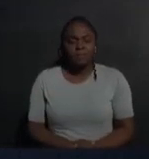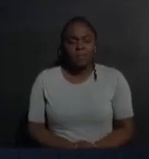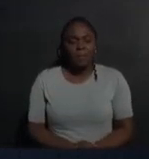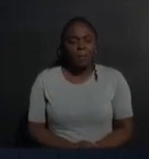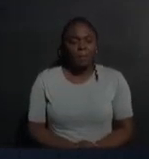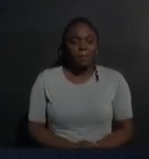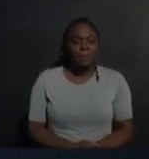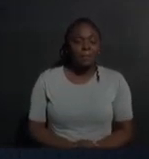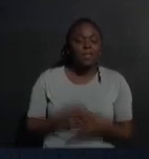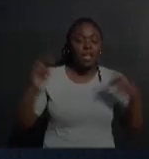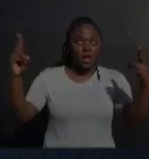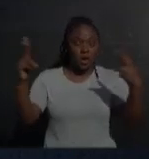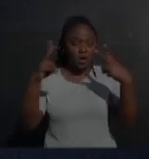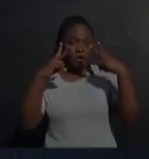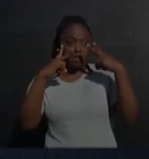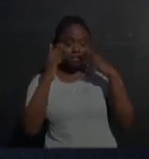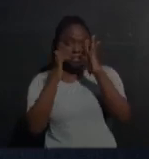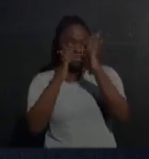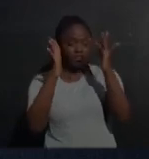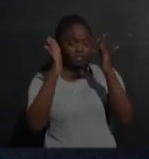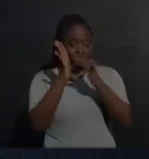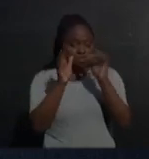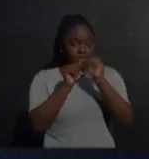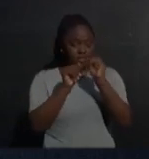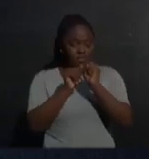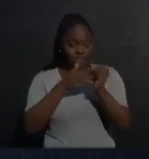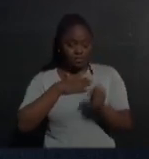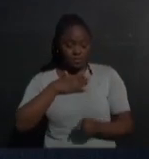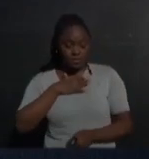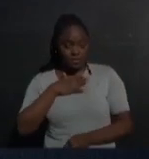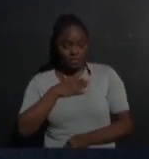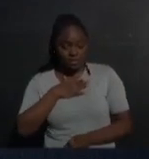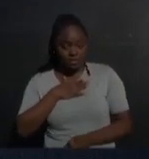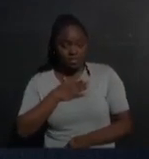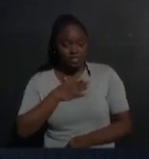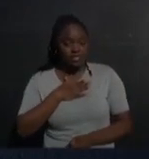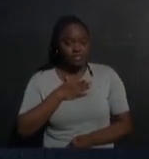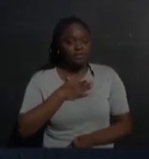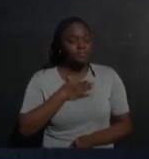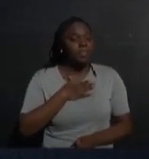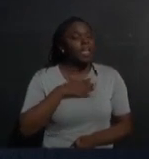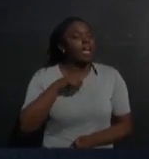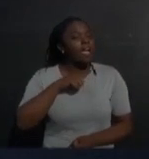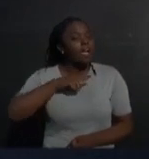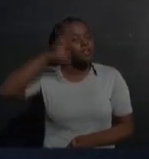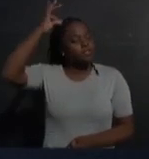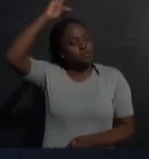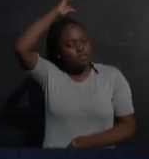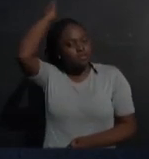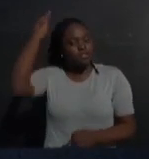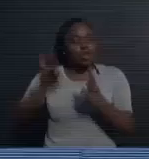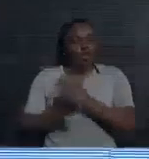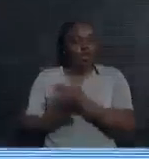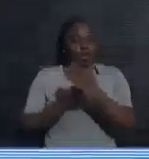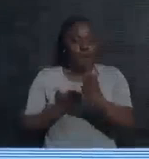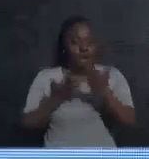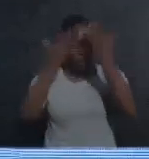Olha o que ele fez comigo. Você se enche do Espírito Santo, você começa até a partir o cabelo pro lado